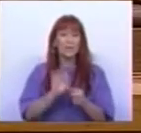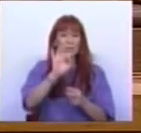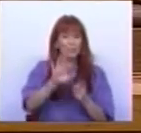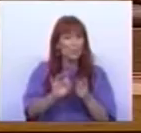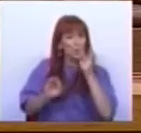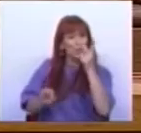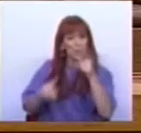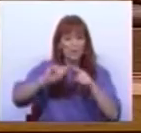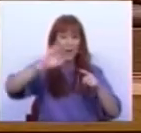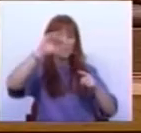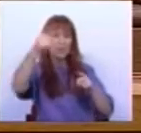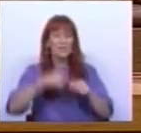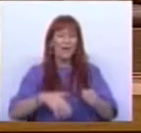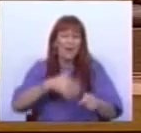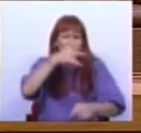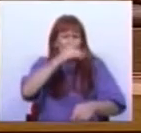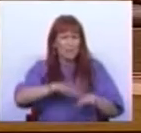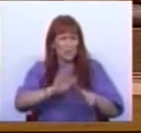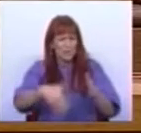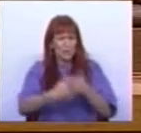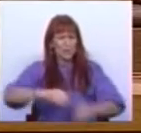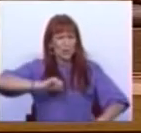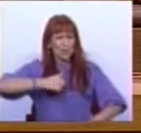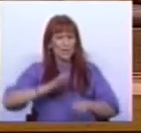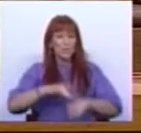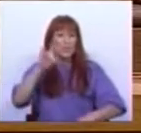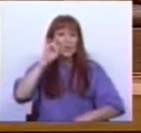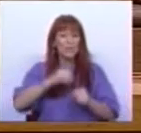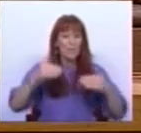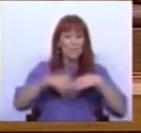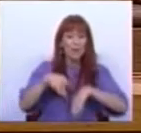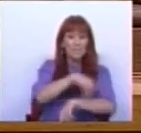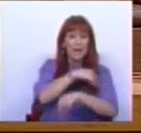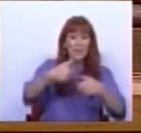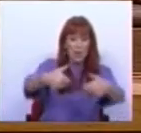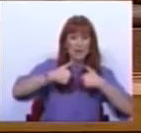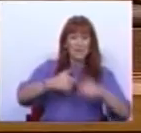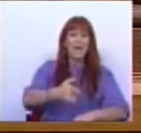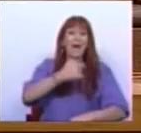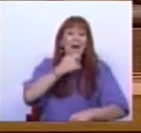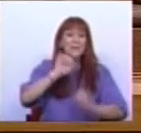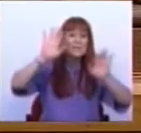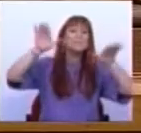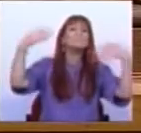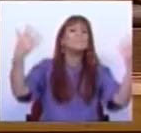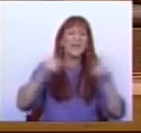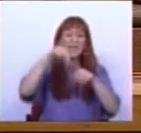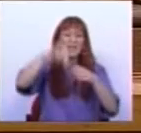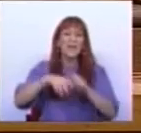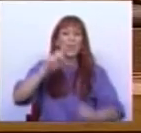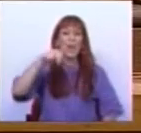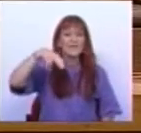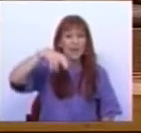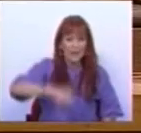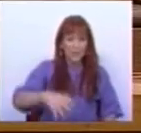ainda. A primeira para lamentar o facto da proposta dos Verdes sobre a garantia da morte medicamente assistida só poder ser possível dentro do